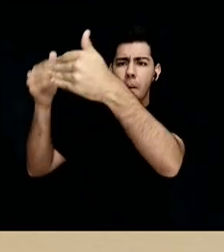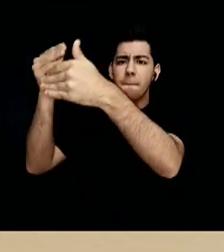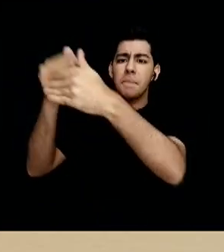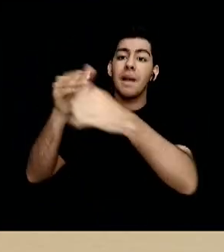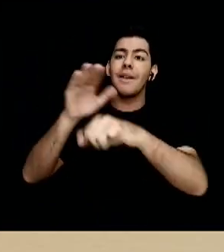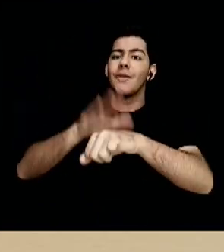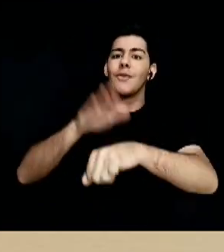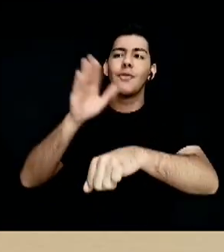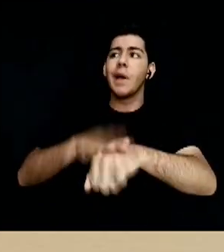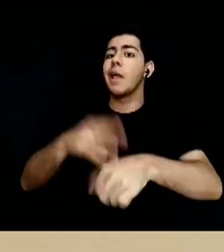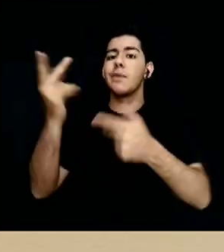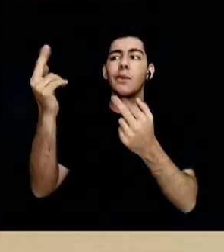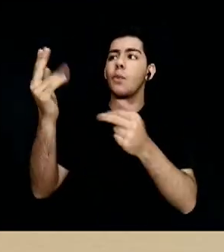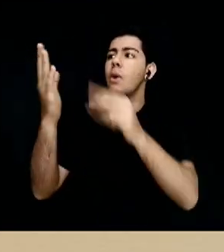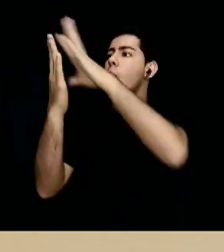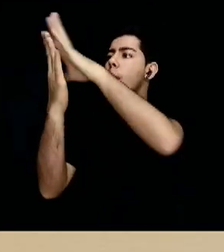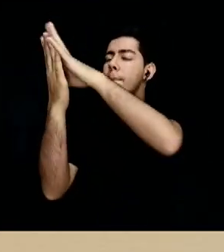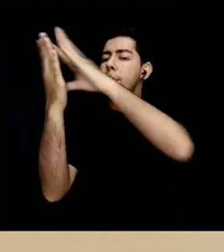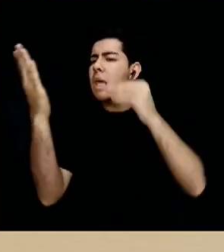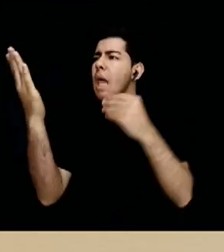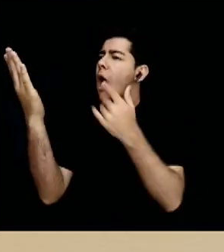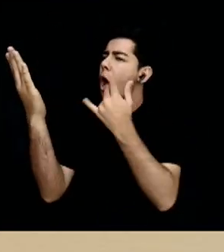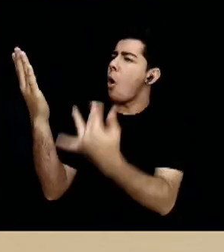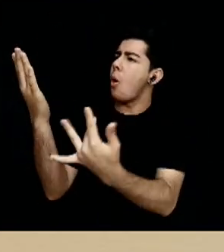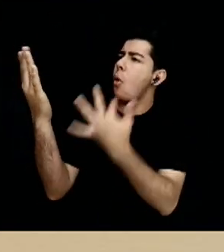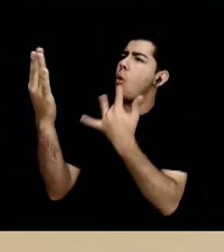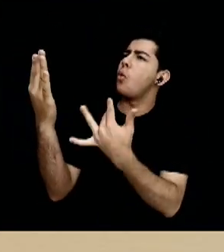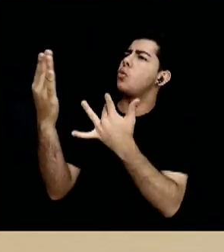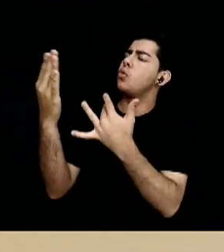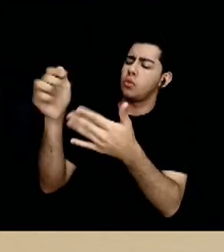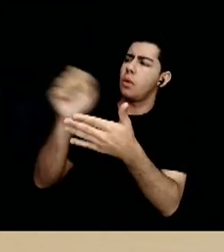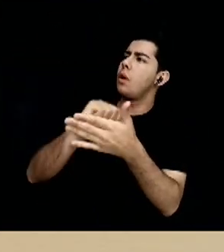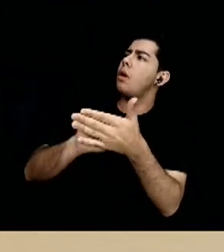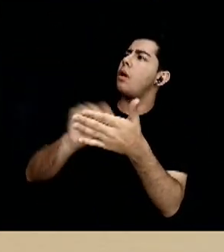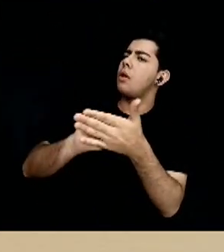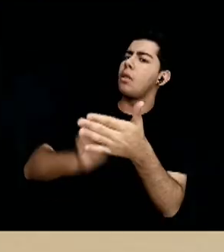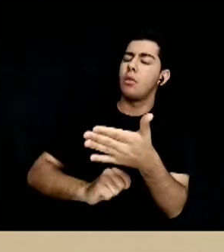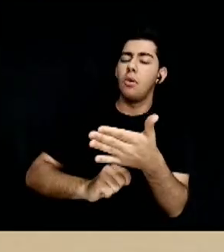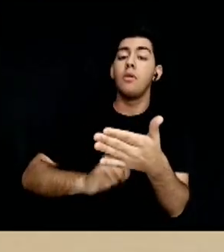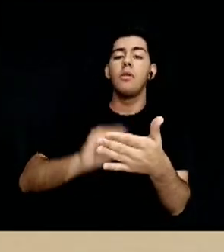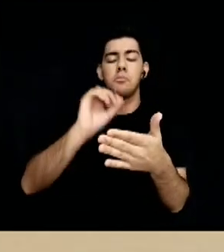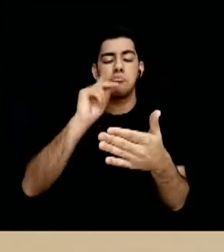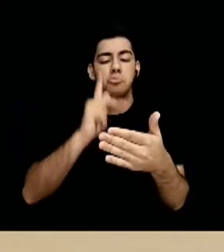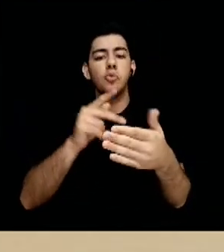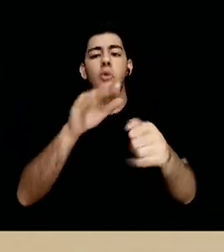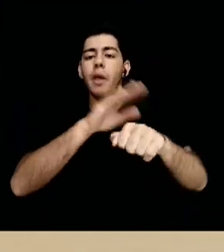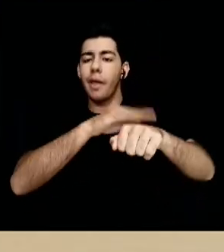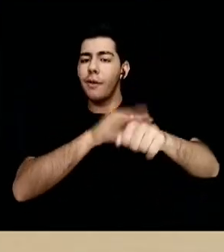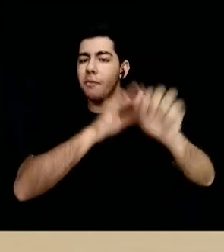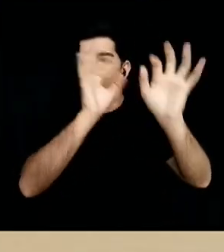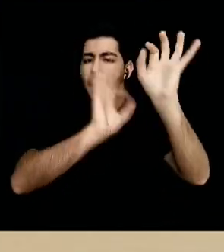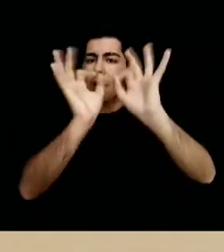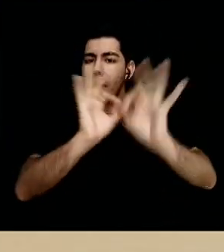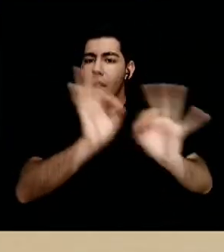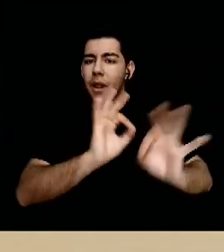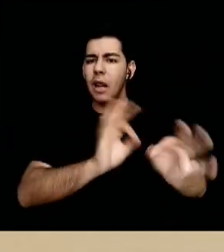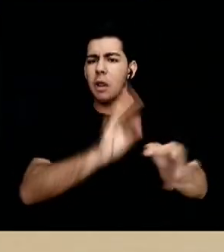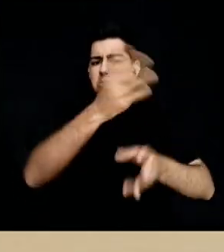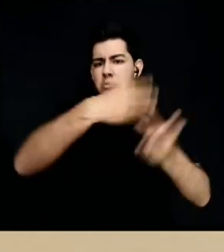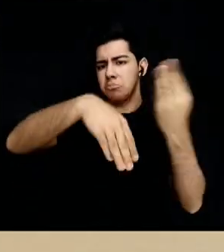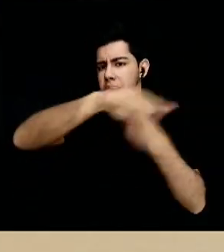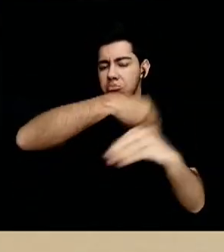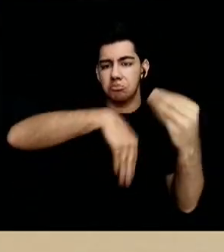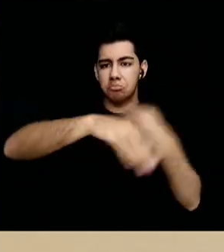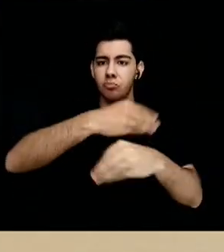as cores, né? Sim. E vai brincando, vai fazendo essa composição, tá? Vou fazer isso no vaso todo,